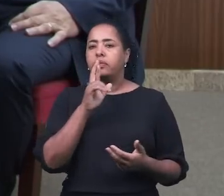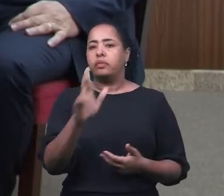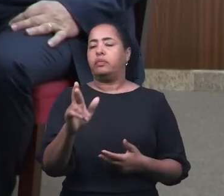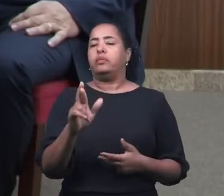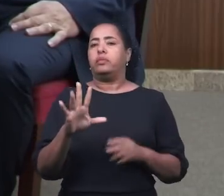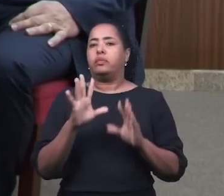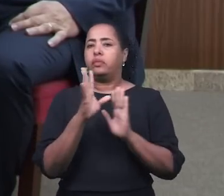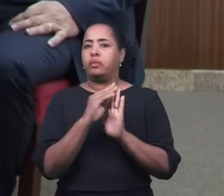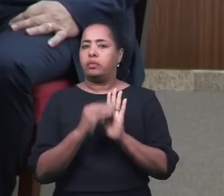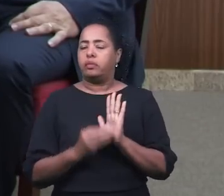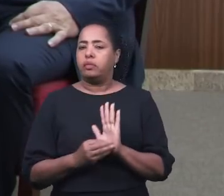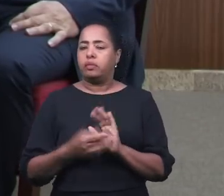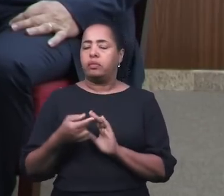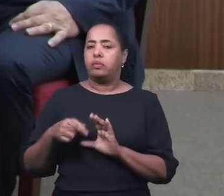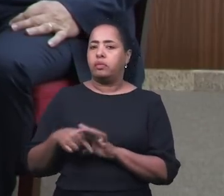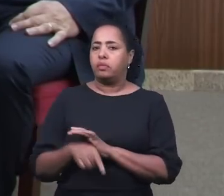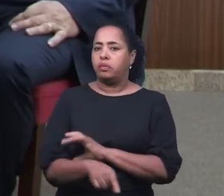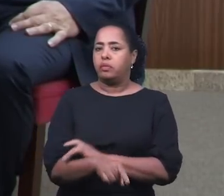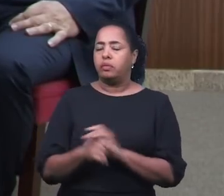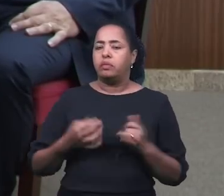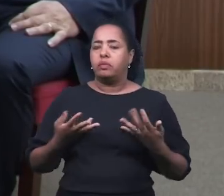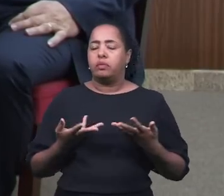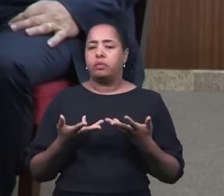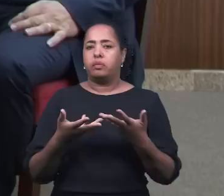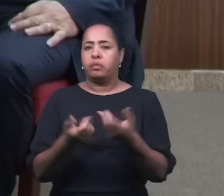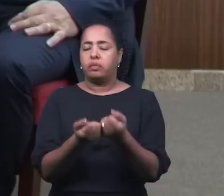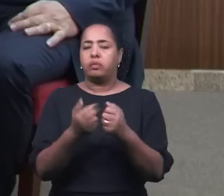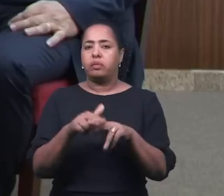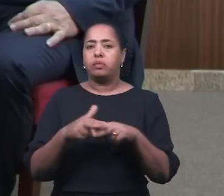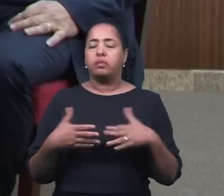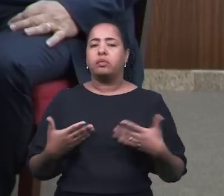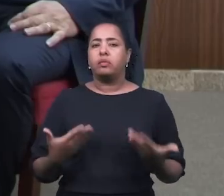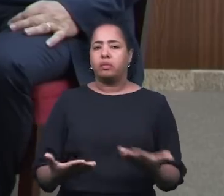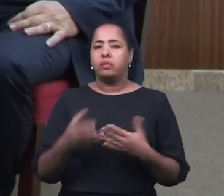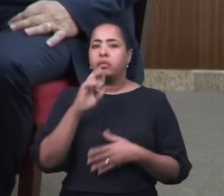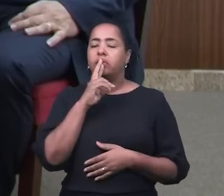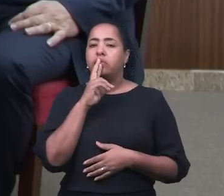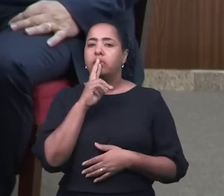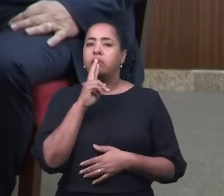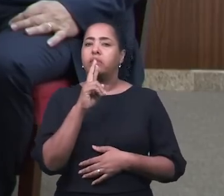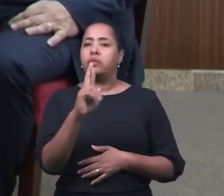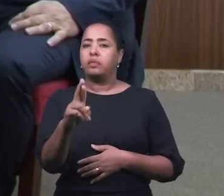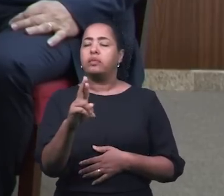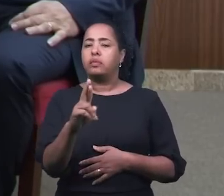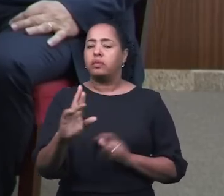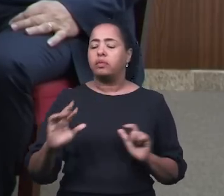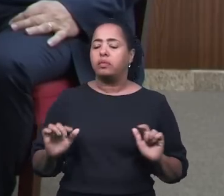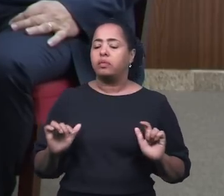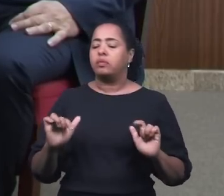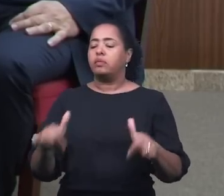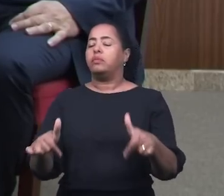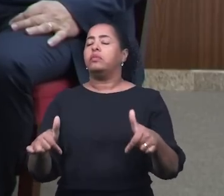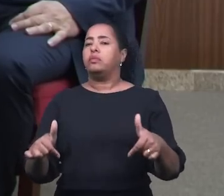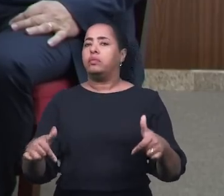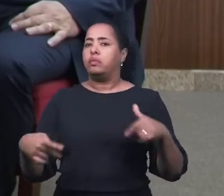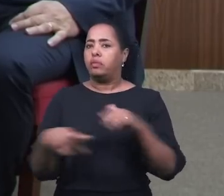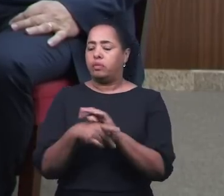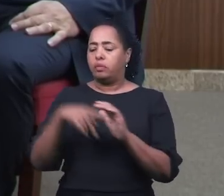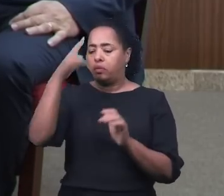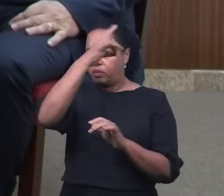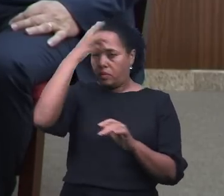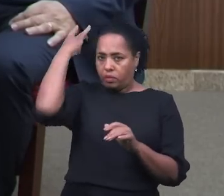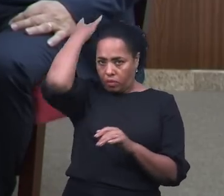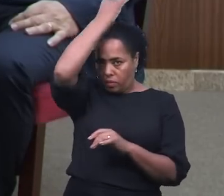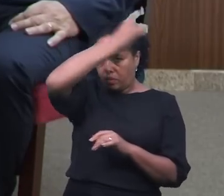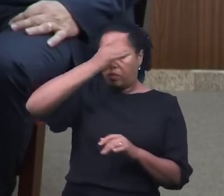respostas têm um conteúdo muito profundo, maravilhoso, porque, na verdade, as respostas são ação ou ações do